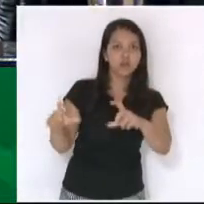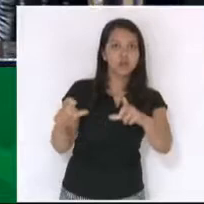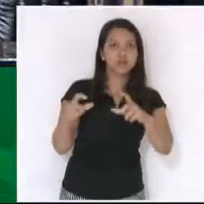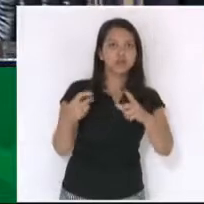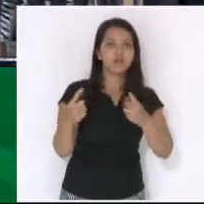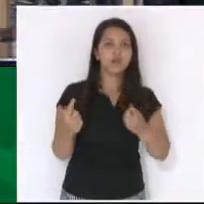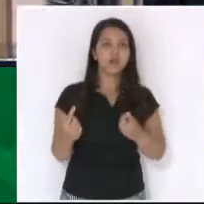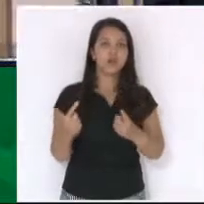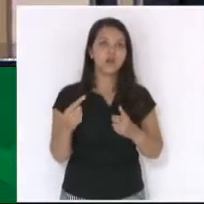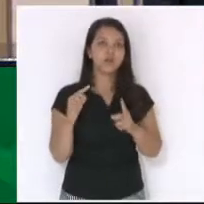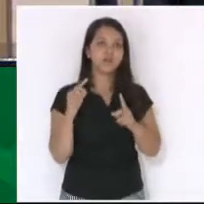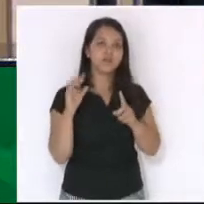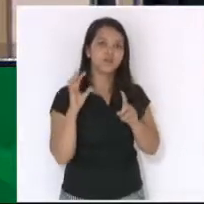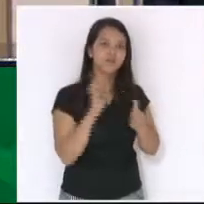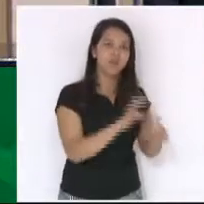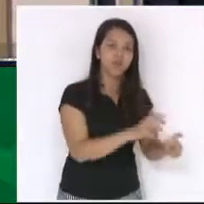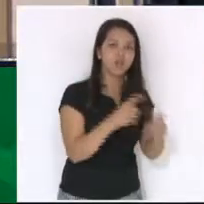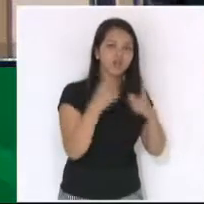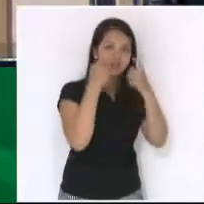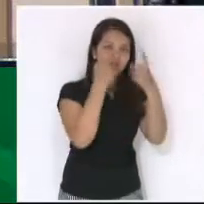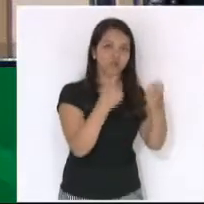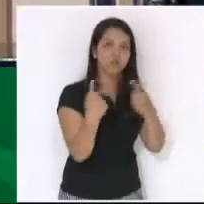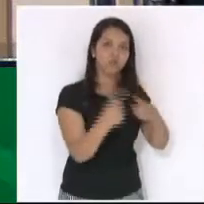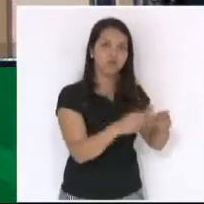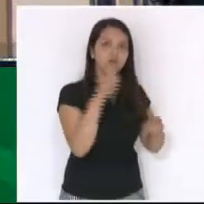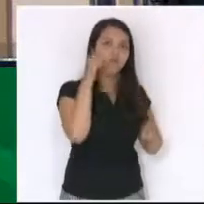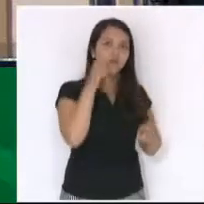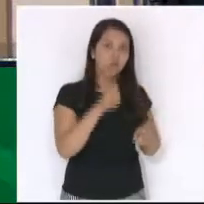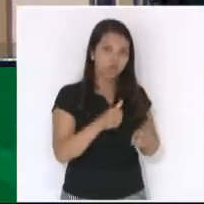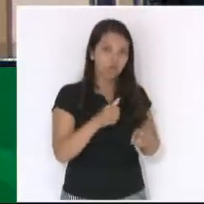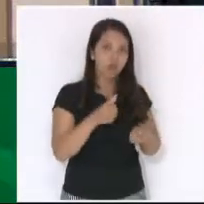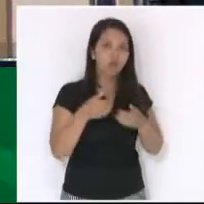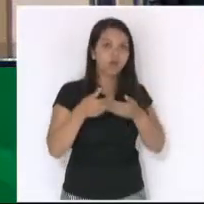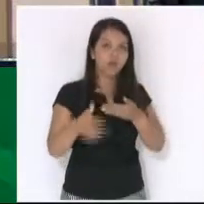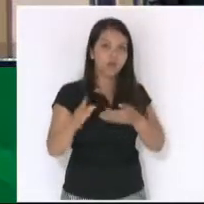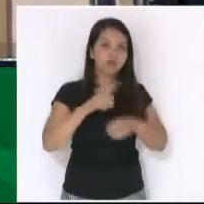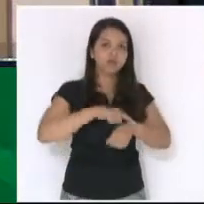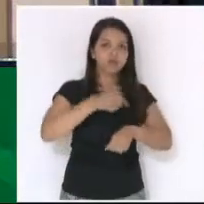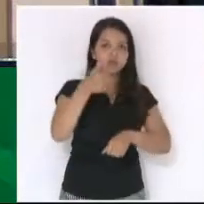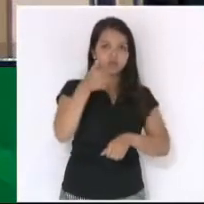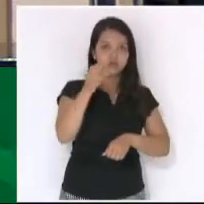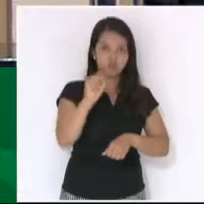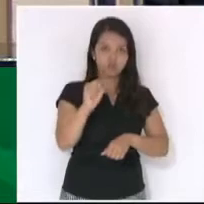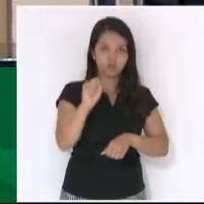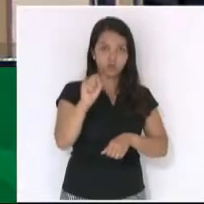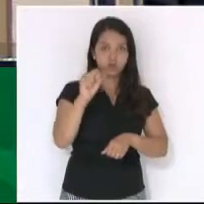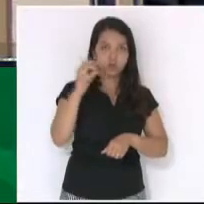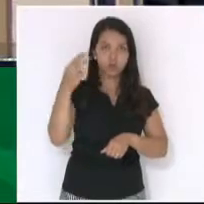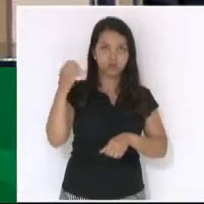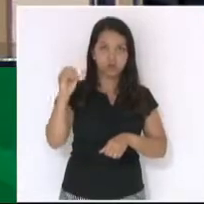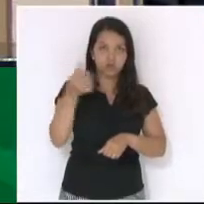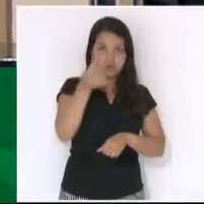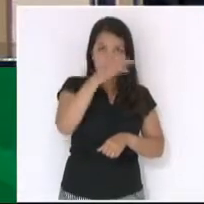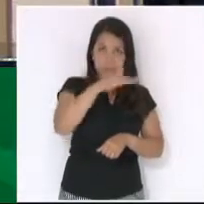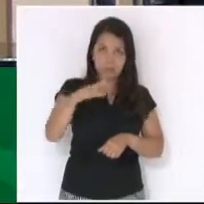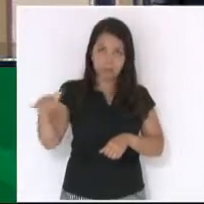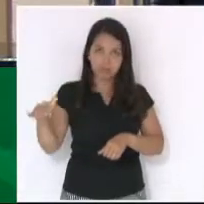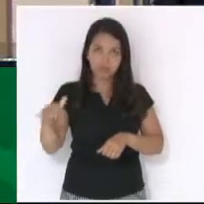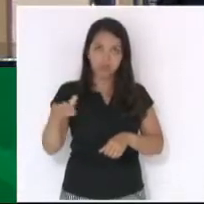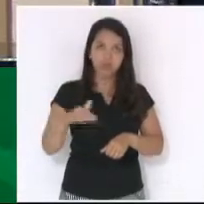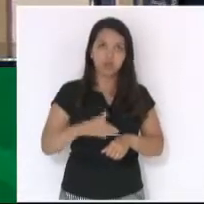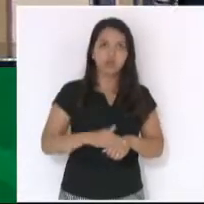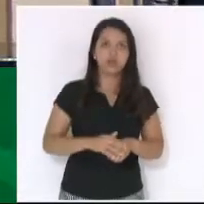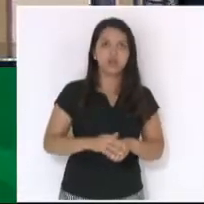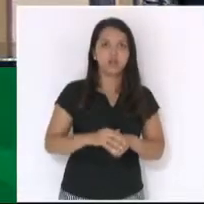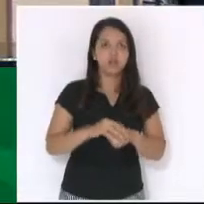molhar contra a mulher um olhar anterior começa as 1830 essas obras foram selecionadas elas vão